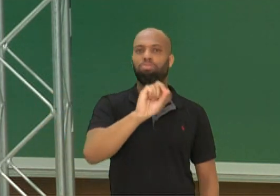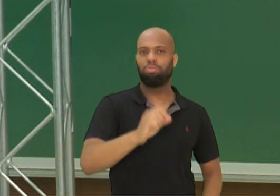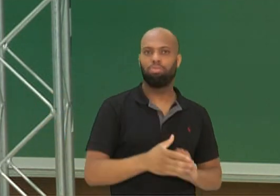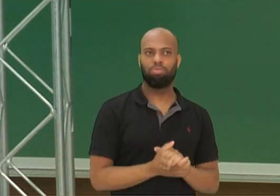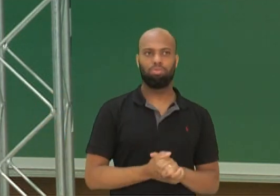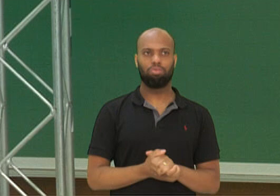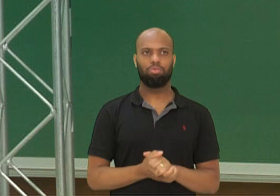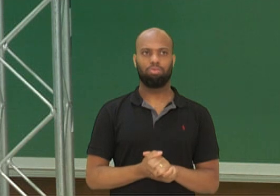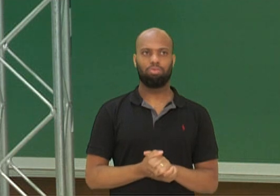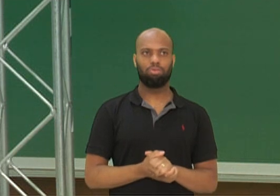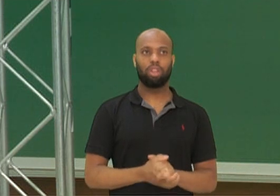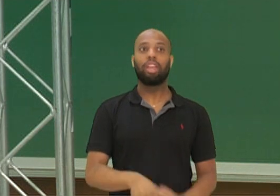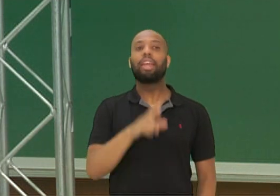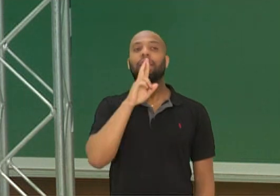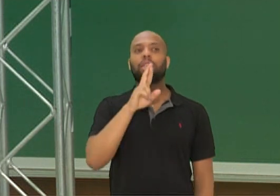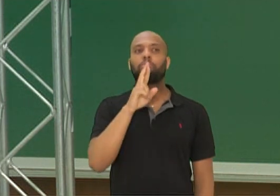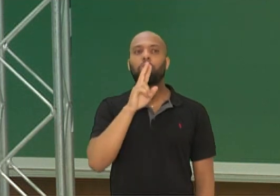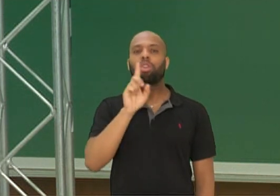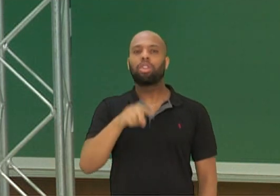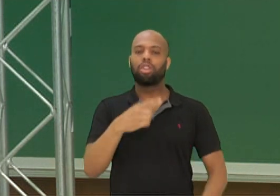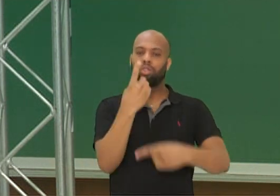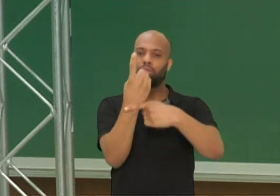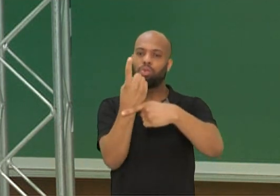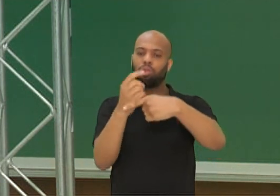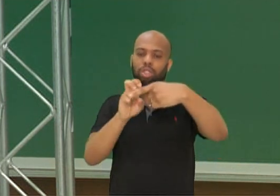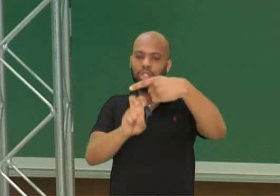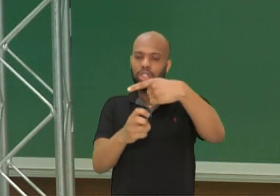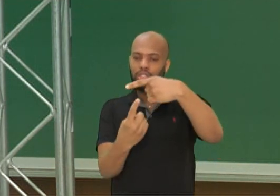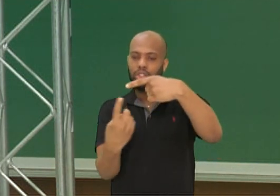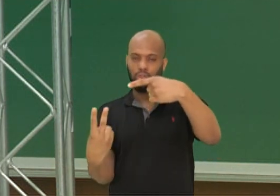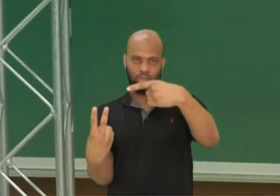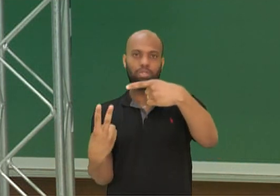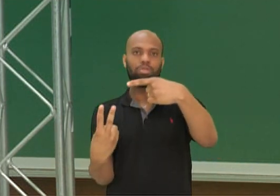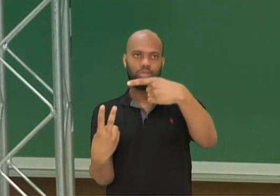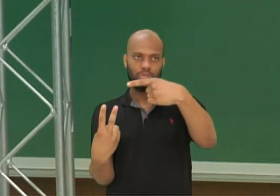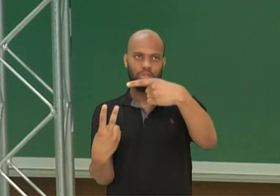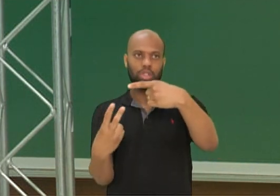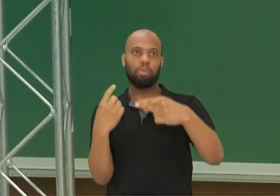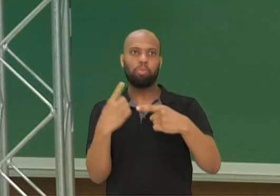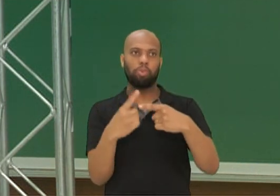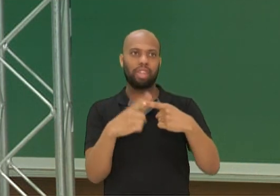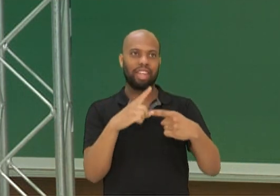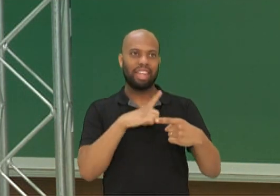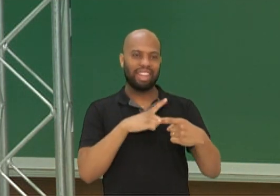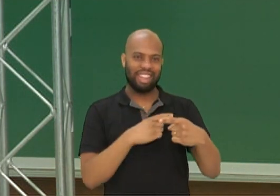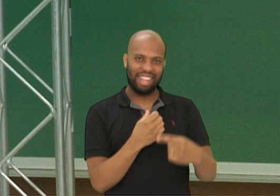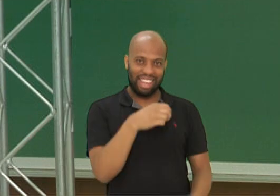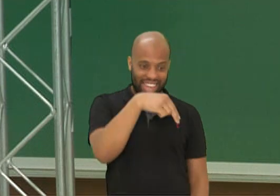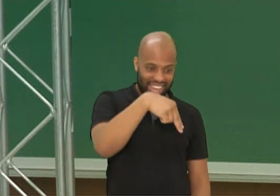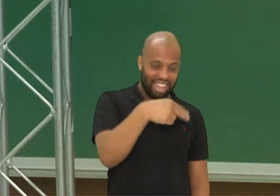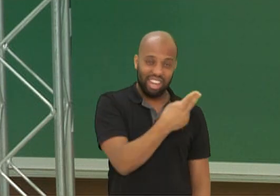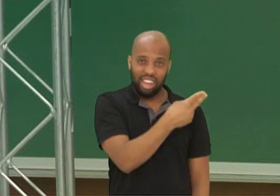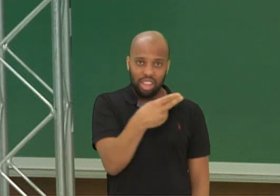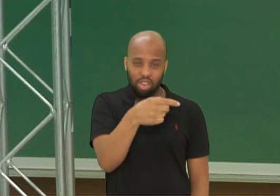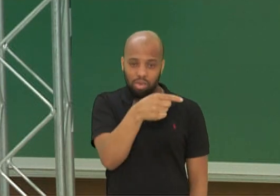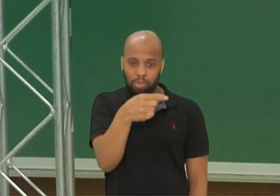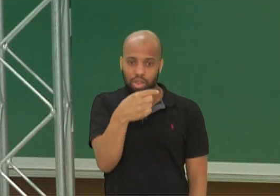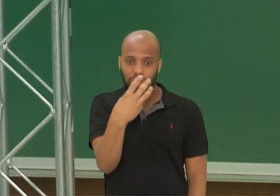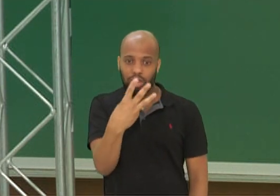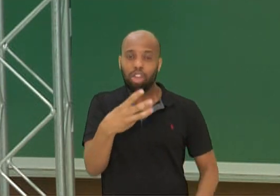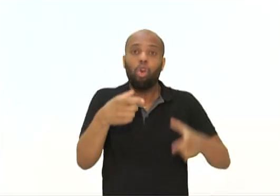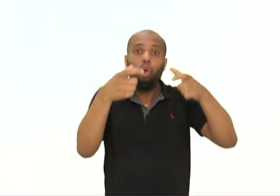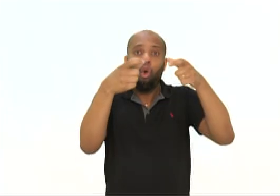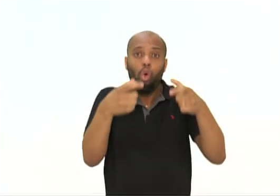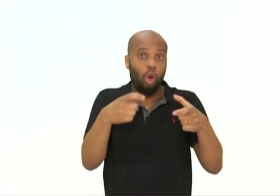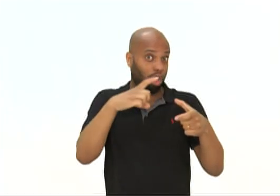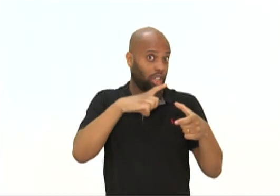A, a resposta aqui deu 1 sobre 512, você substituiu o n por menos 3.